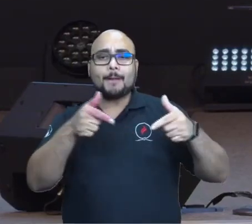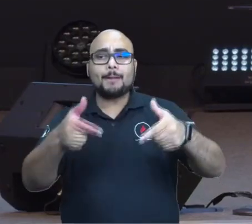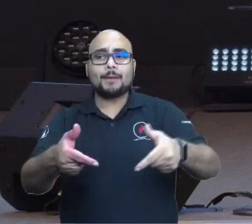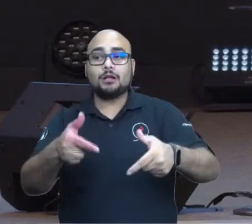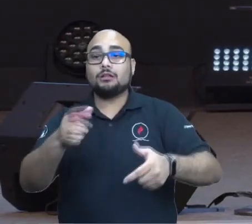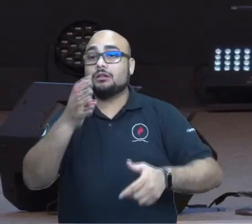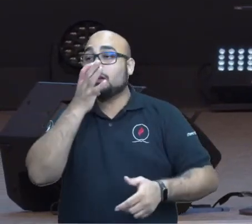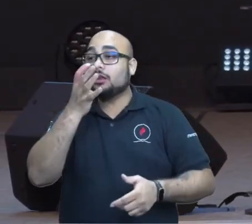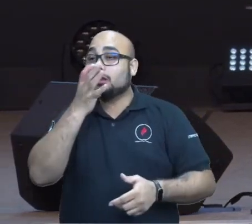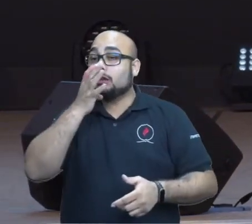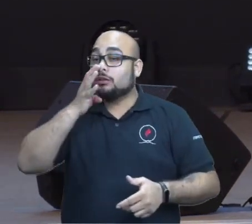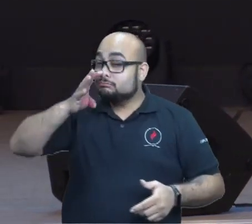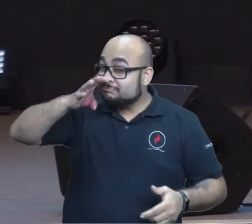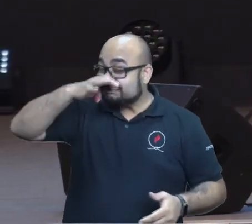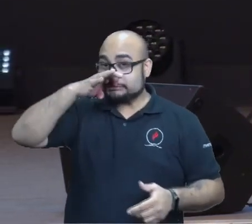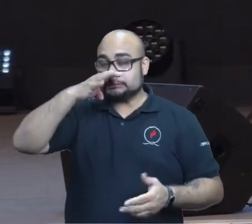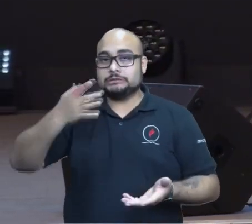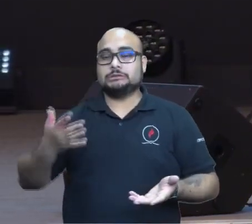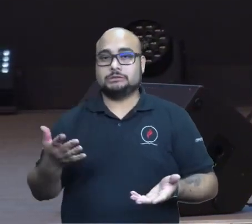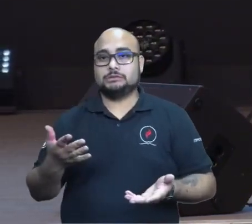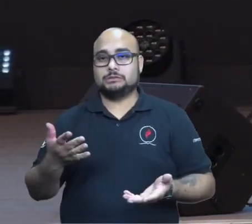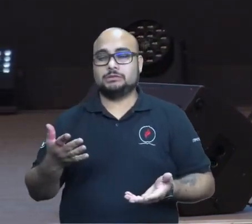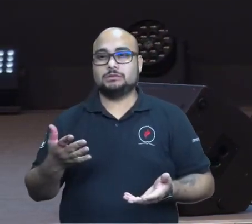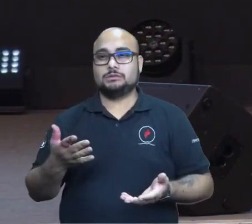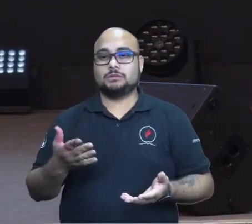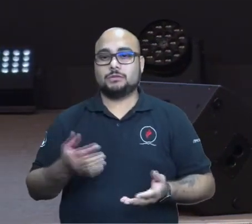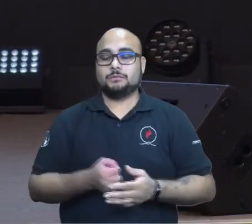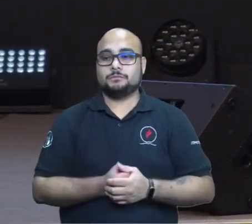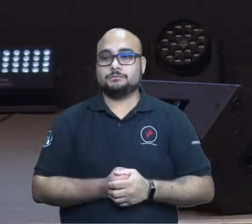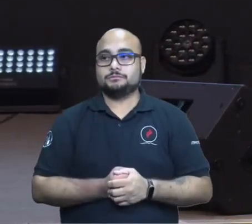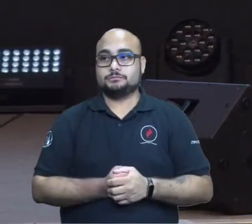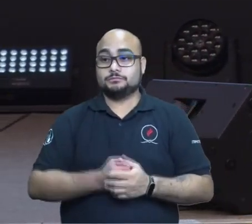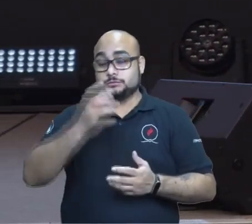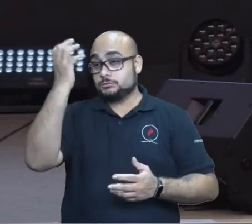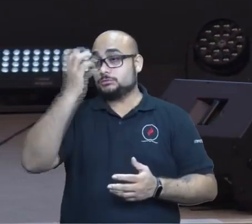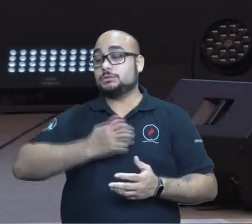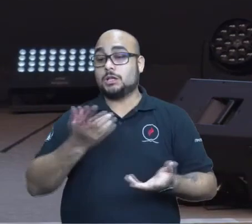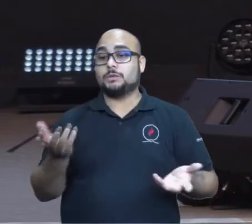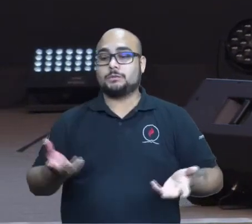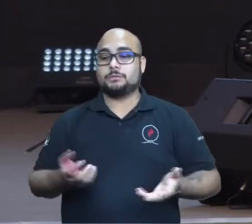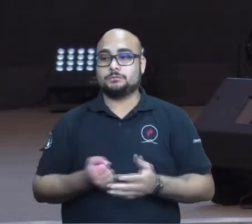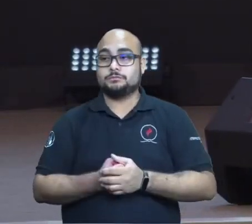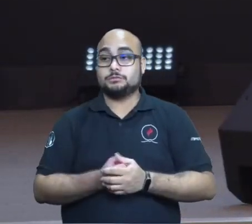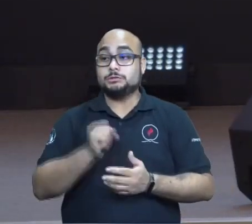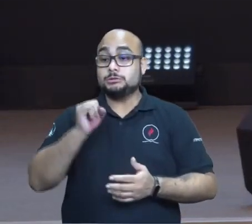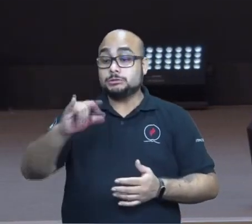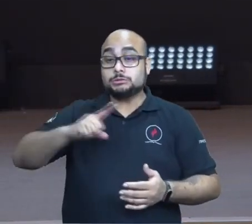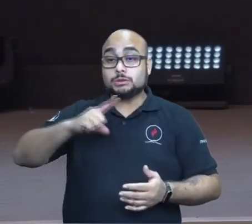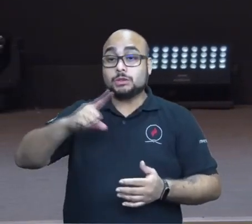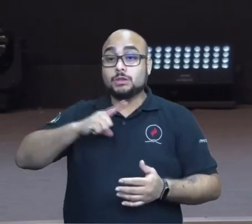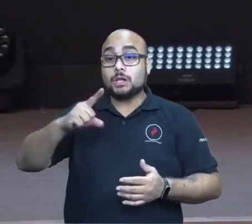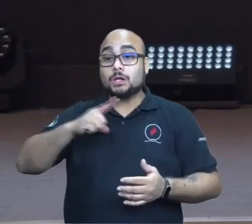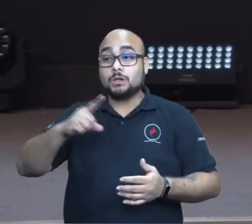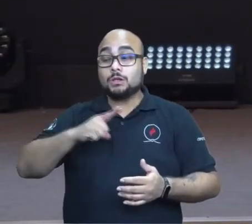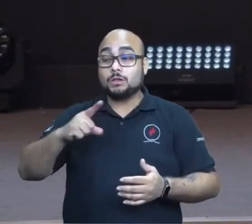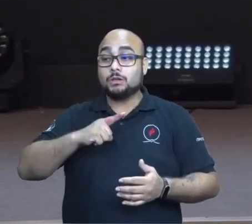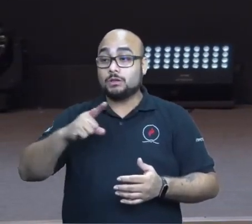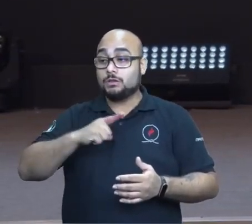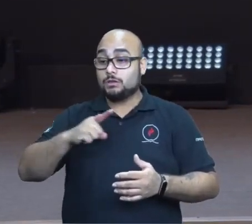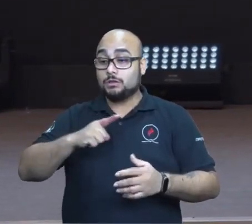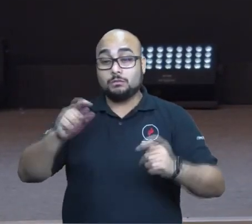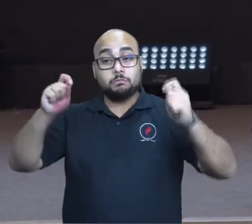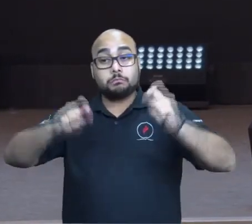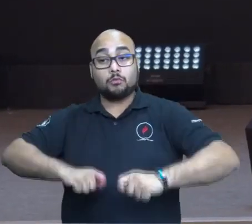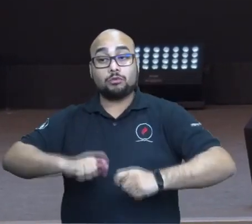logo se você tem uma movimentação contínua intensa Você tem uma maior incidência de